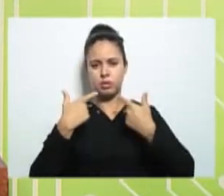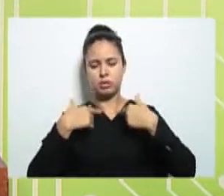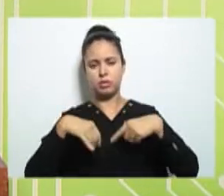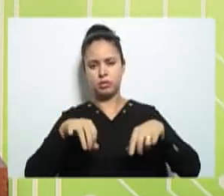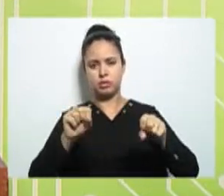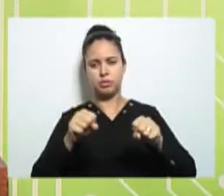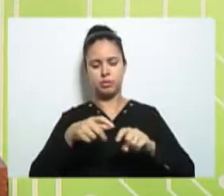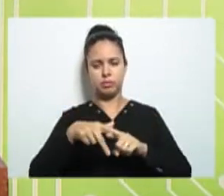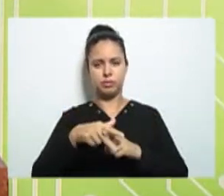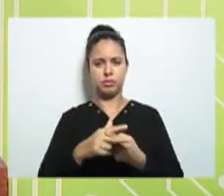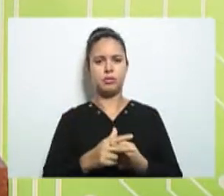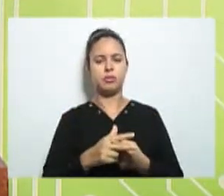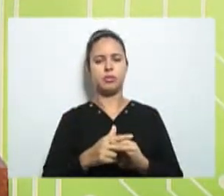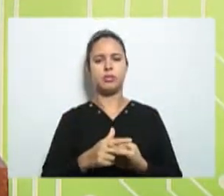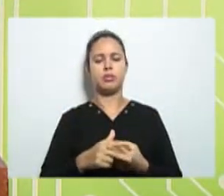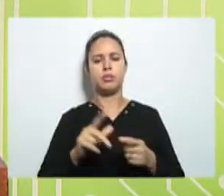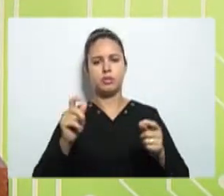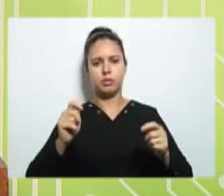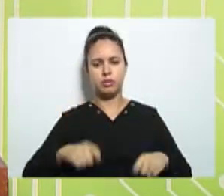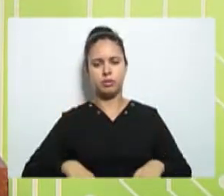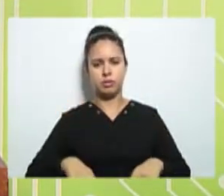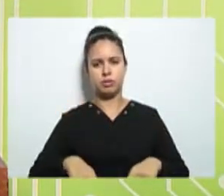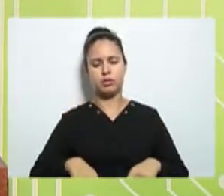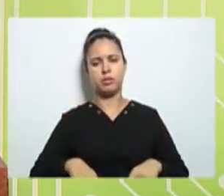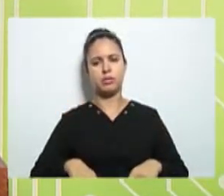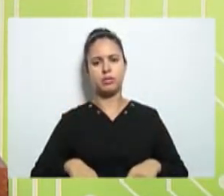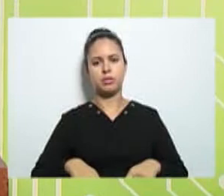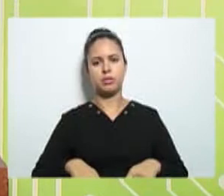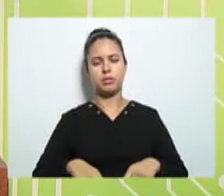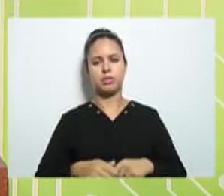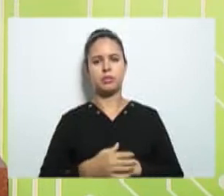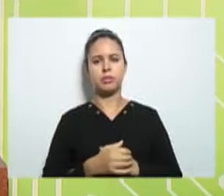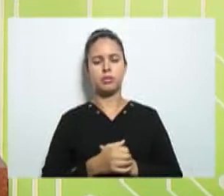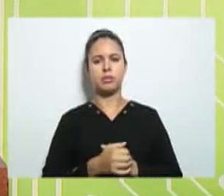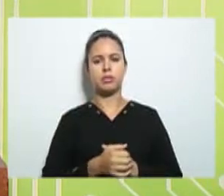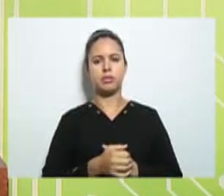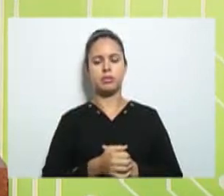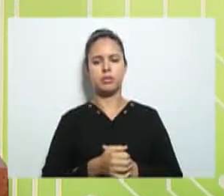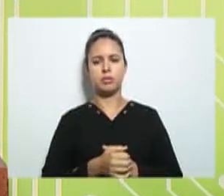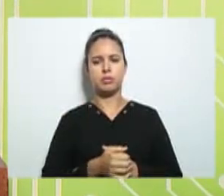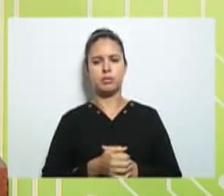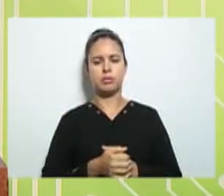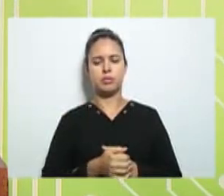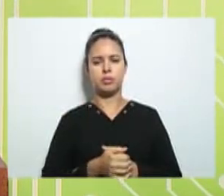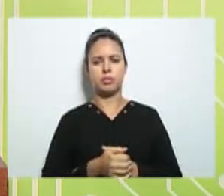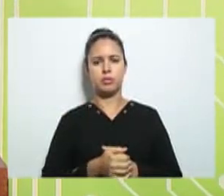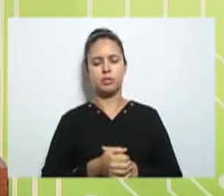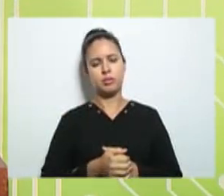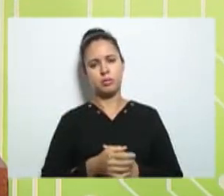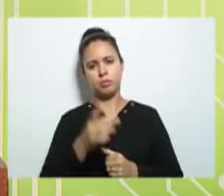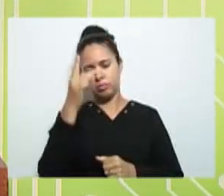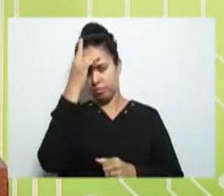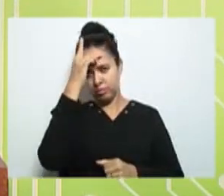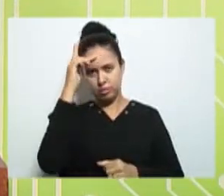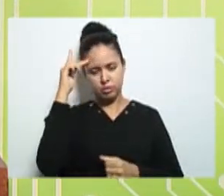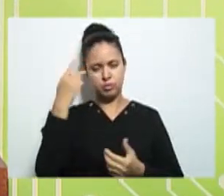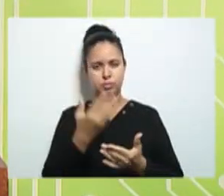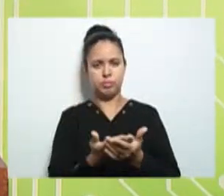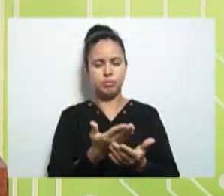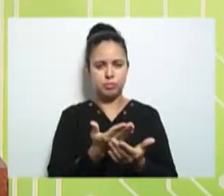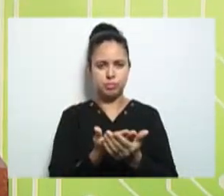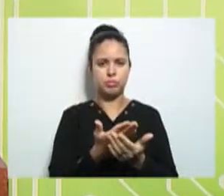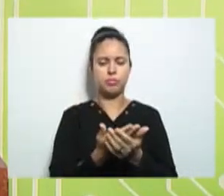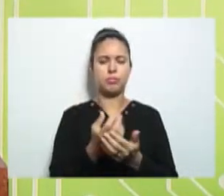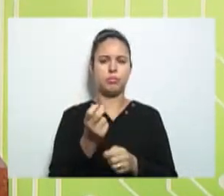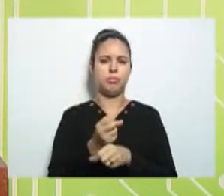consegue utilizar um hardware sem sistema operacional. Mas quem é que consegue programar a linguagem de máquina? Pessoas que estudam anos só